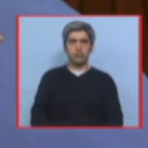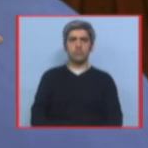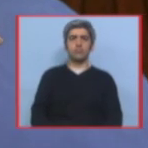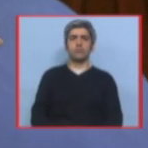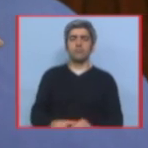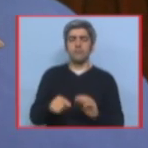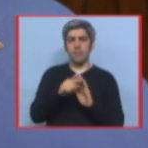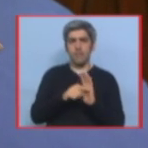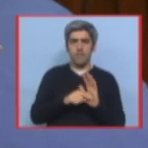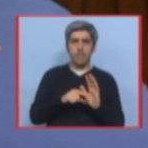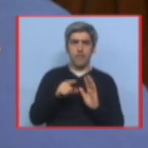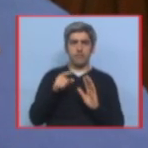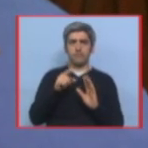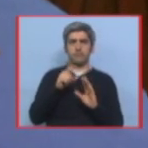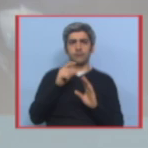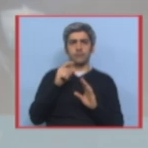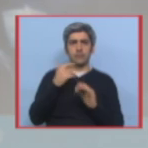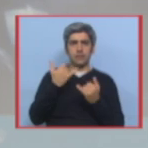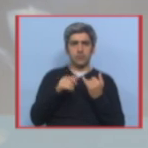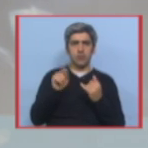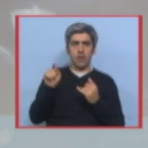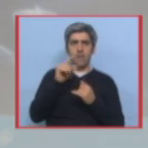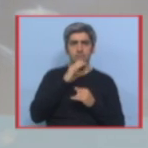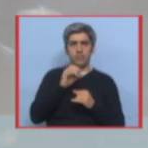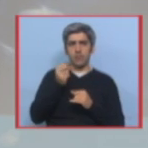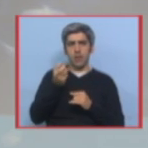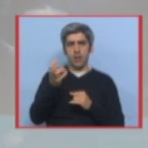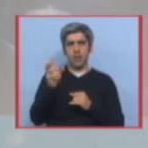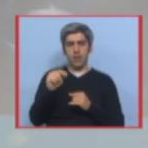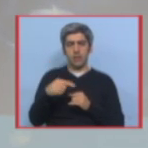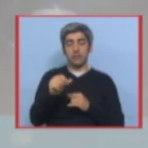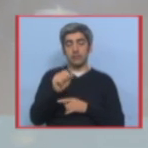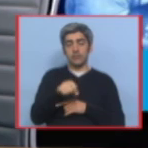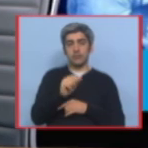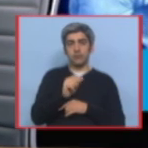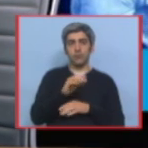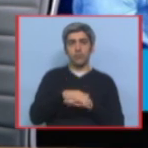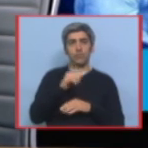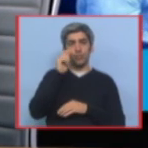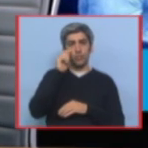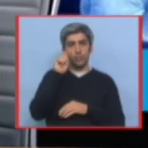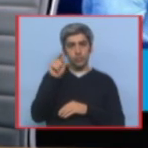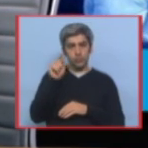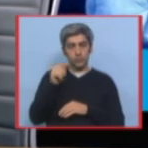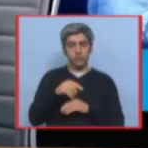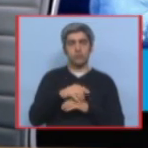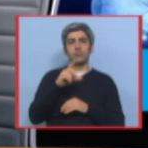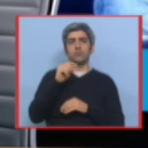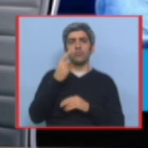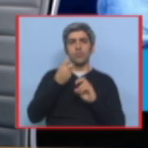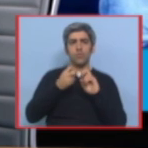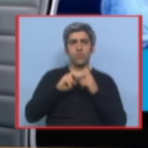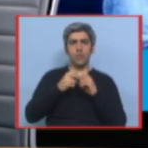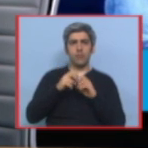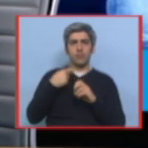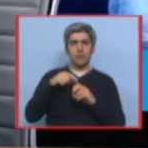é uma ameaça que tem pairado sobre muitas famílias, sobre muitas pessoas. Precisamente por causa do turismo e, mais concretamente, é um problema que nós